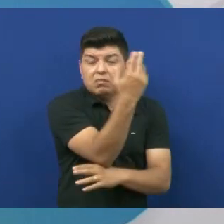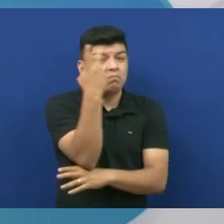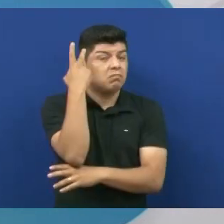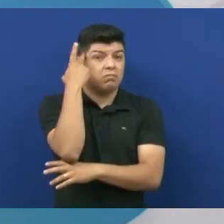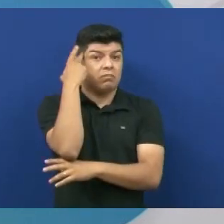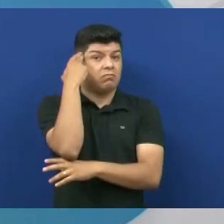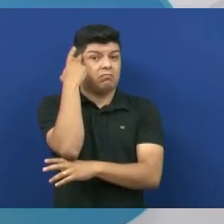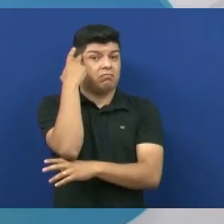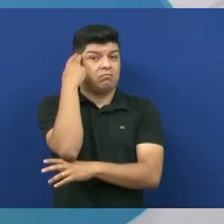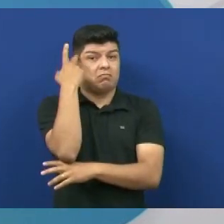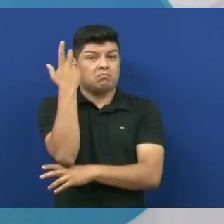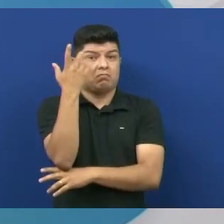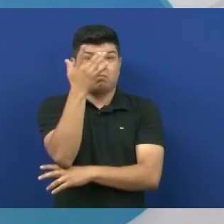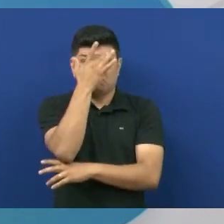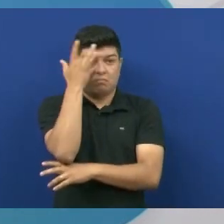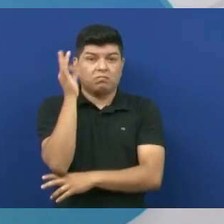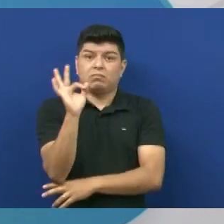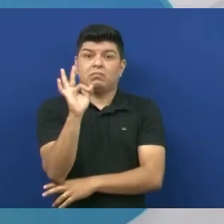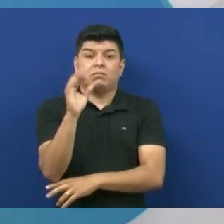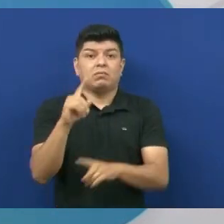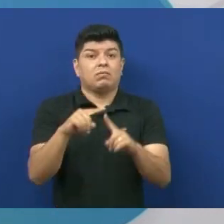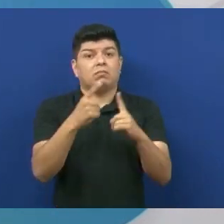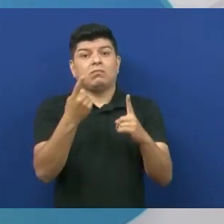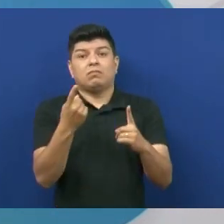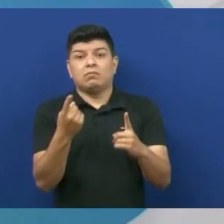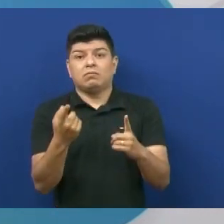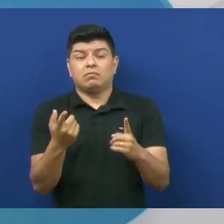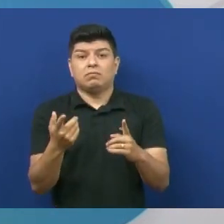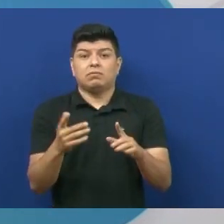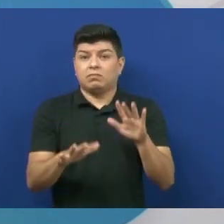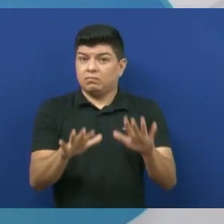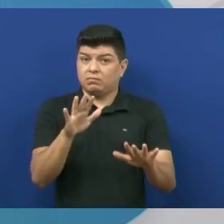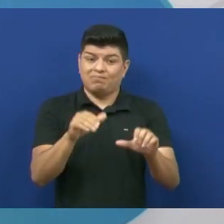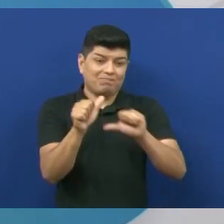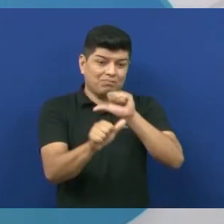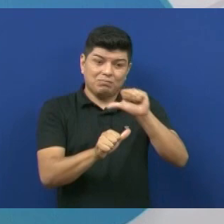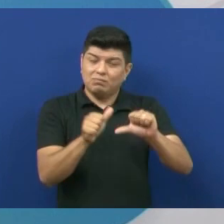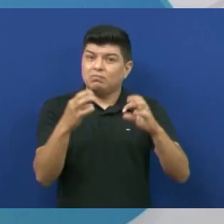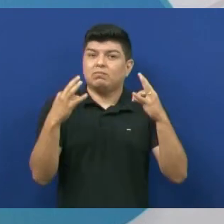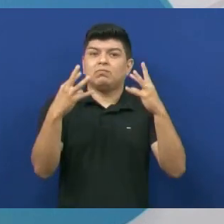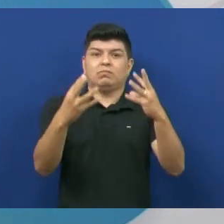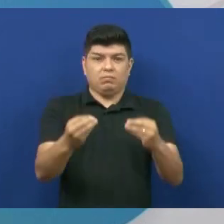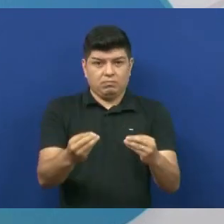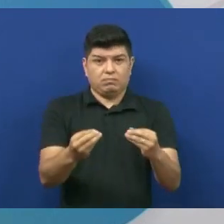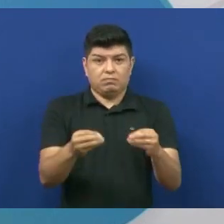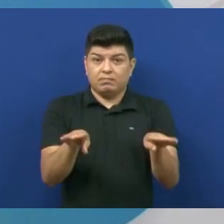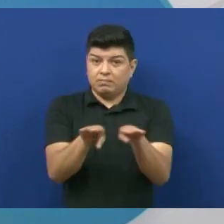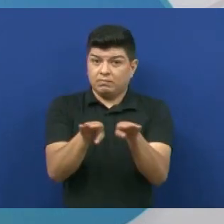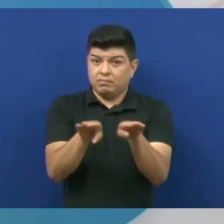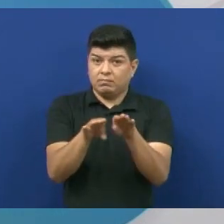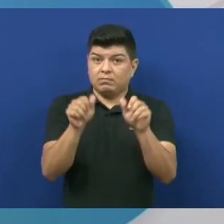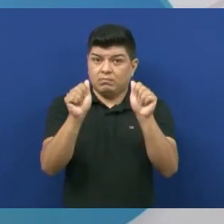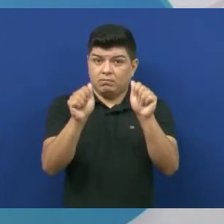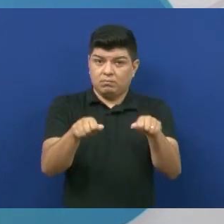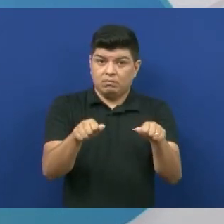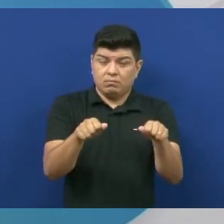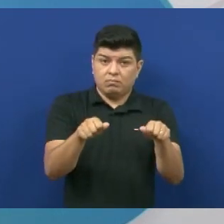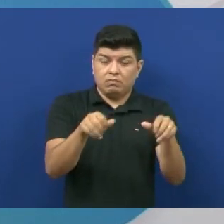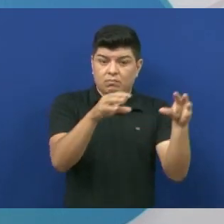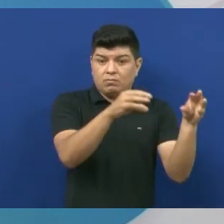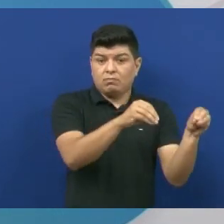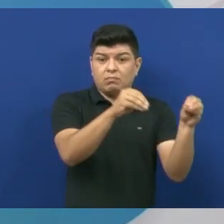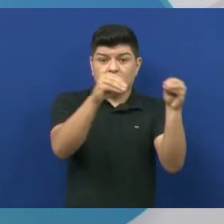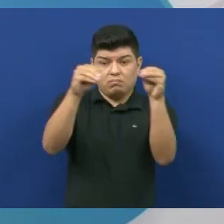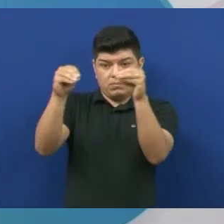natural, sem o envolvimento do ser humano, e a paisagem se altera completamente. Também ela pode se mudar